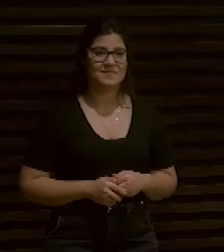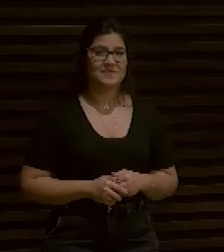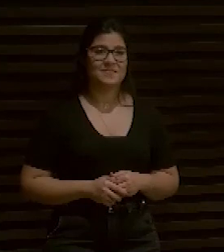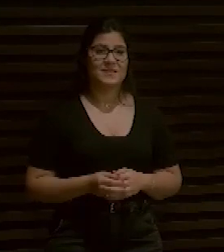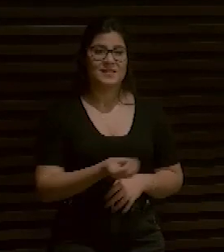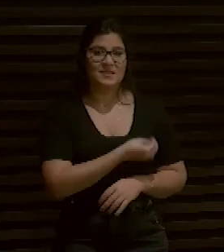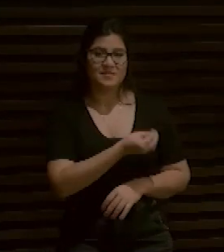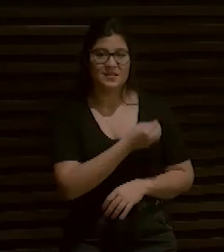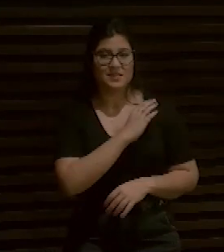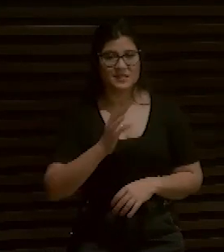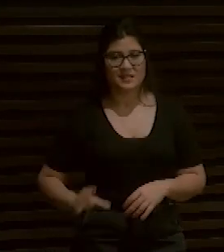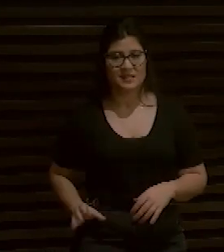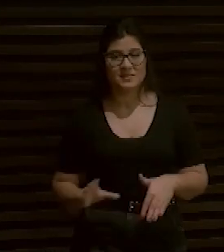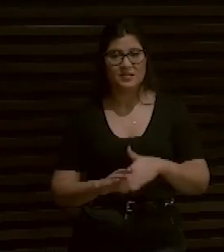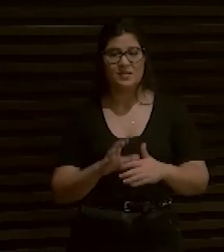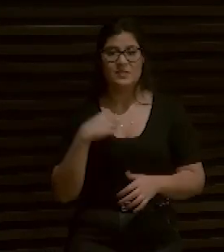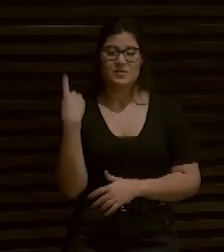A vida de Cristo em nós